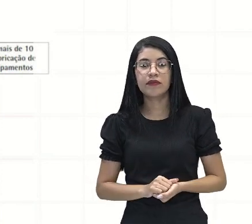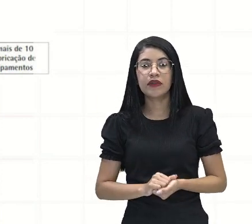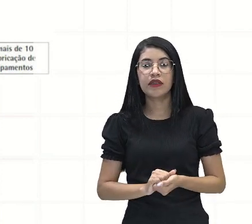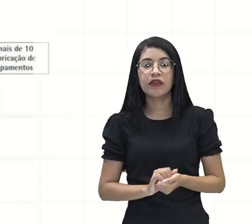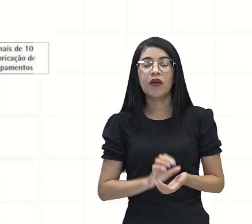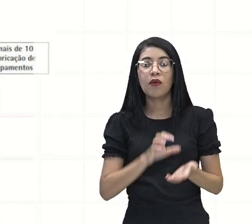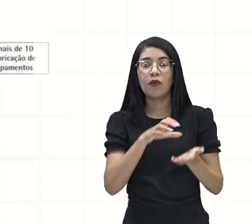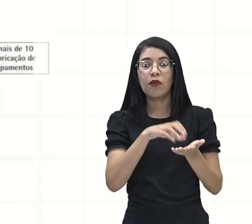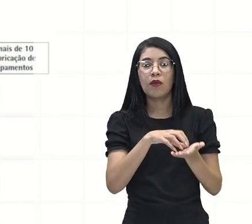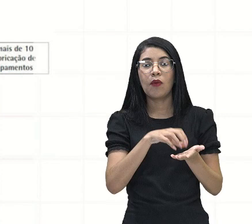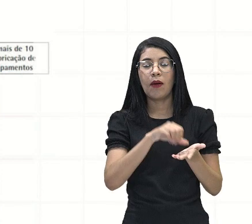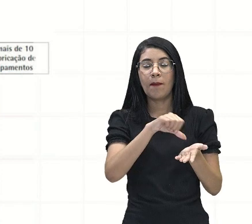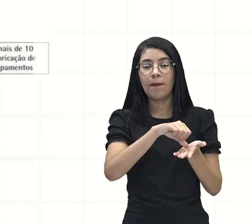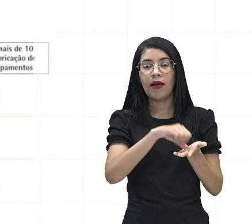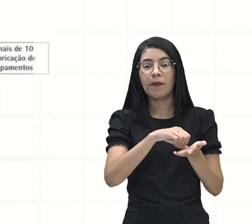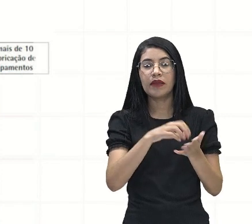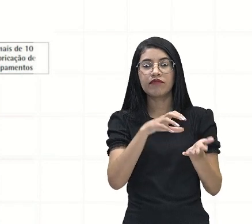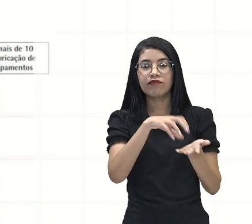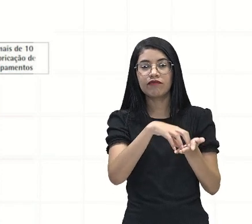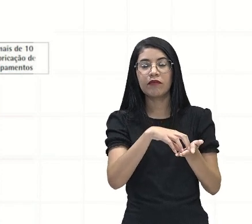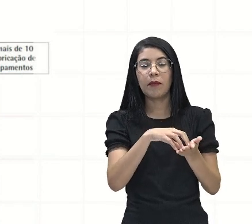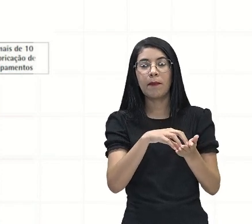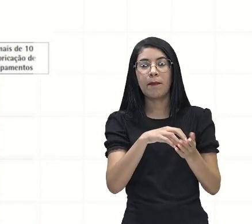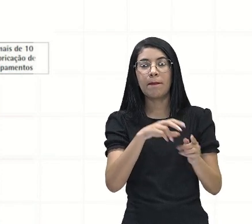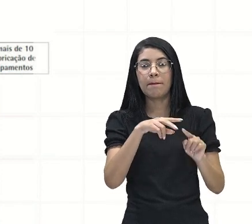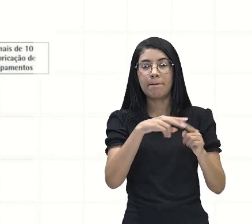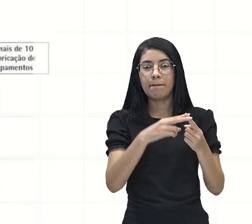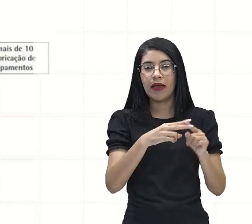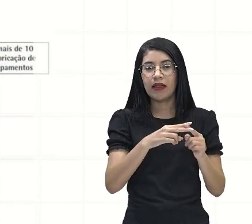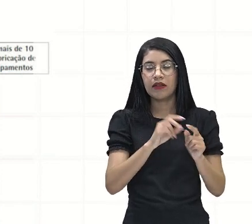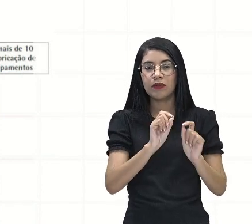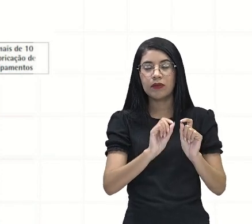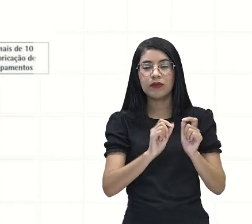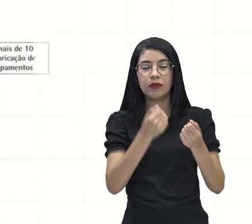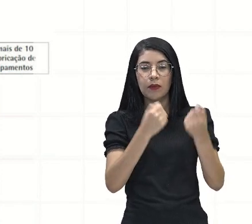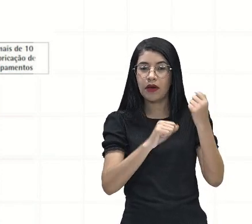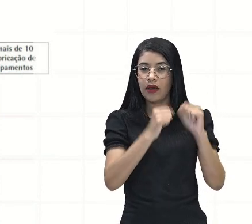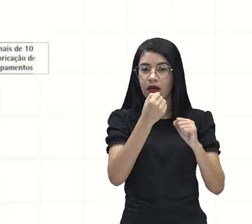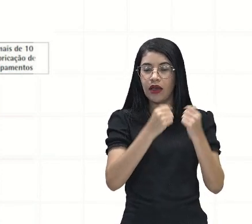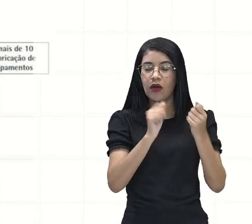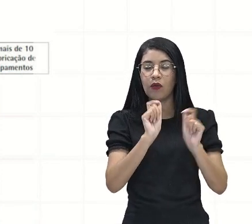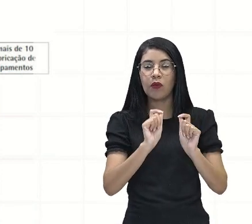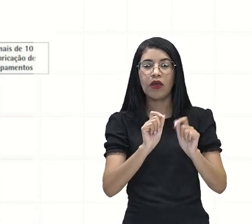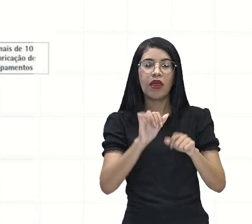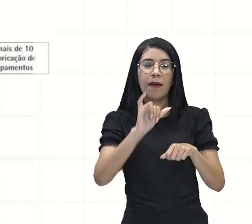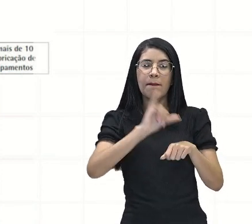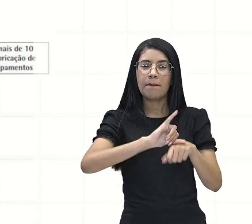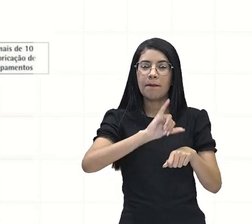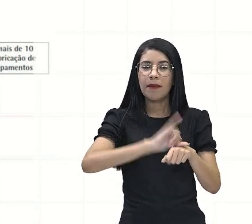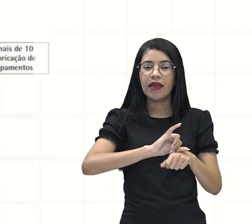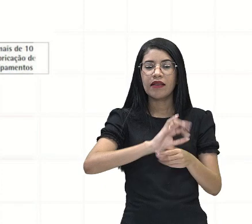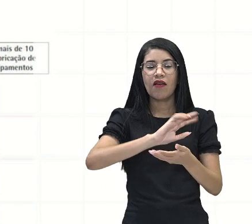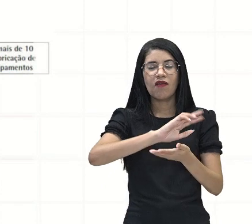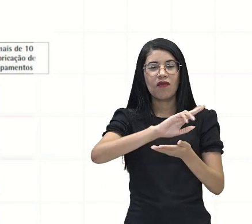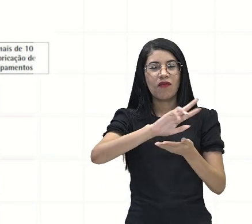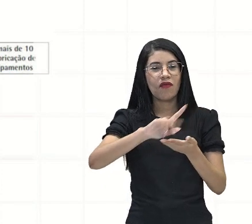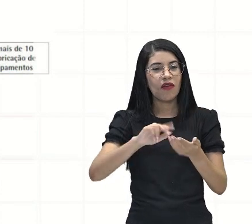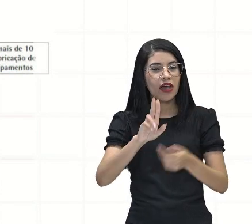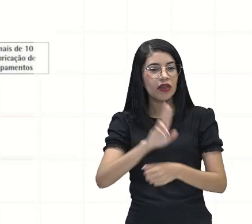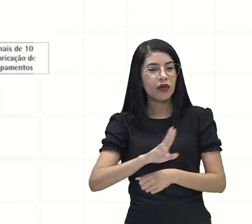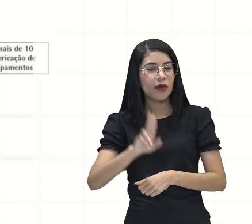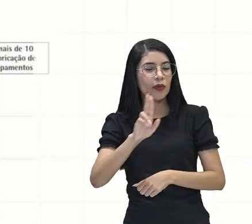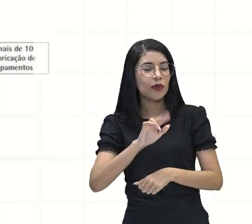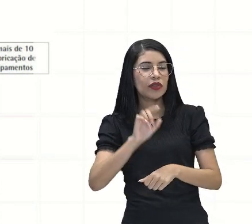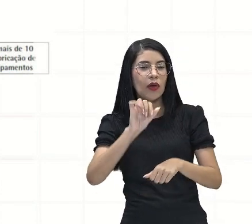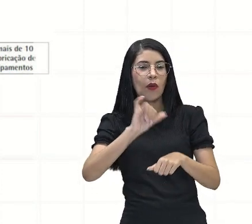Metalúrgico ele vai trazer informações acionadas a questão eh dos metais né das Indústrias que utilizam como